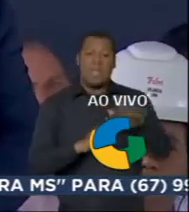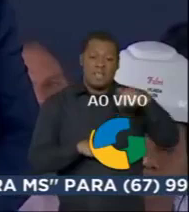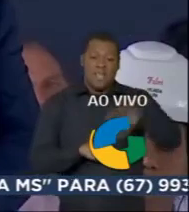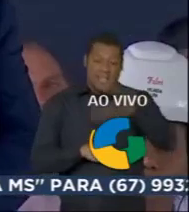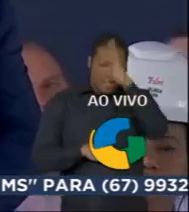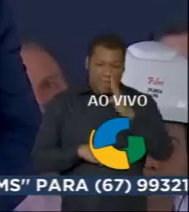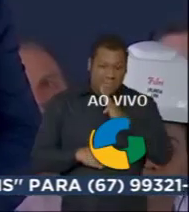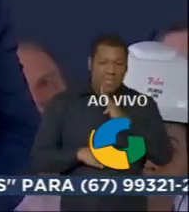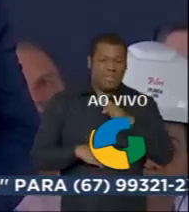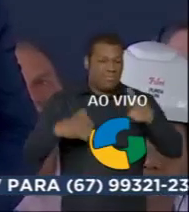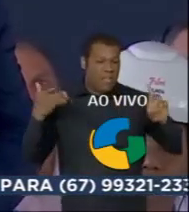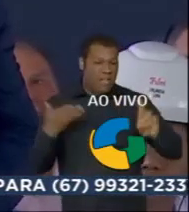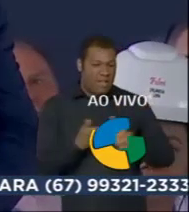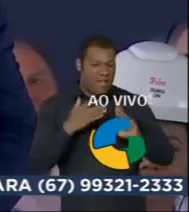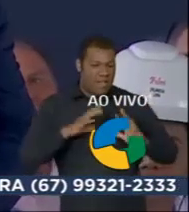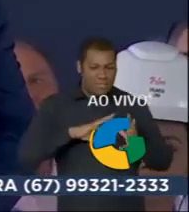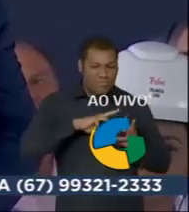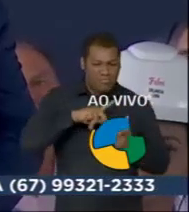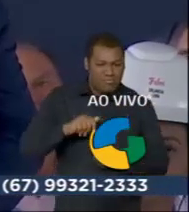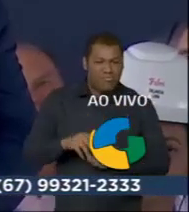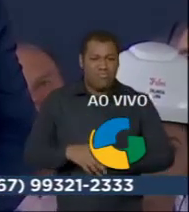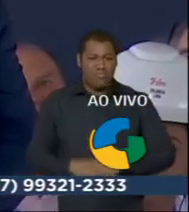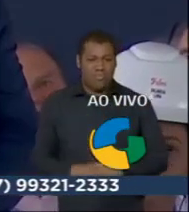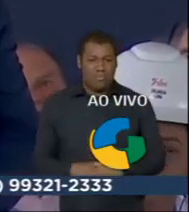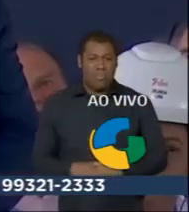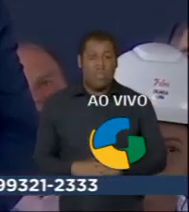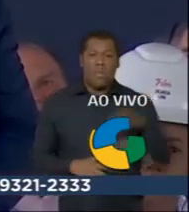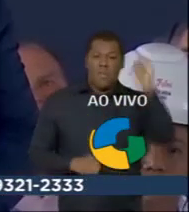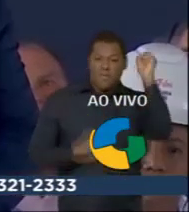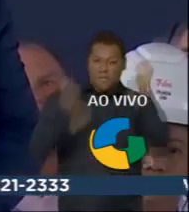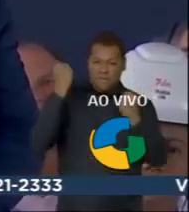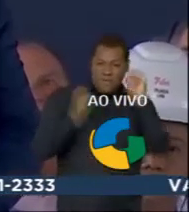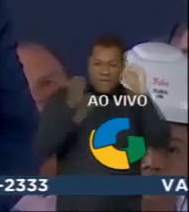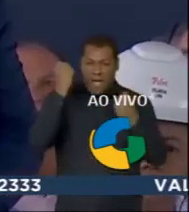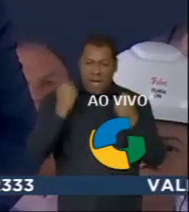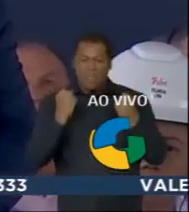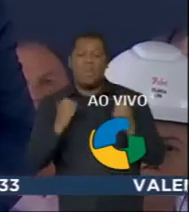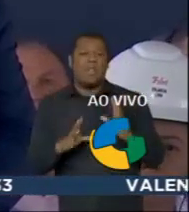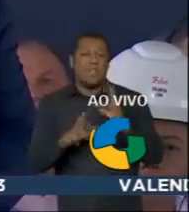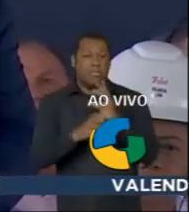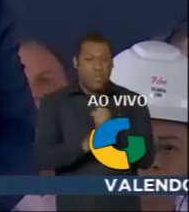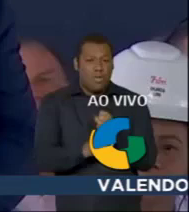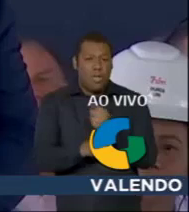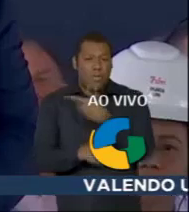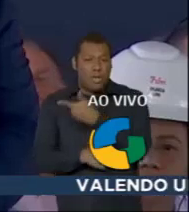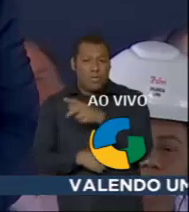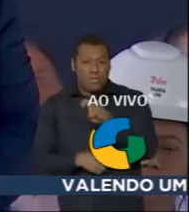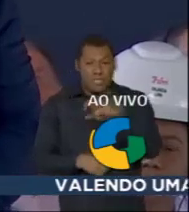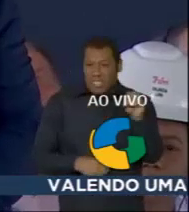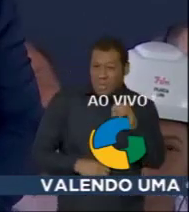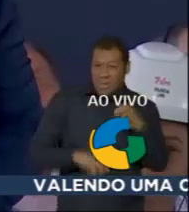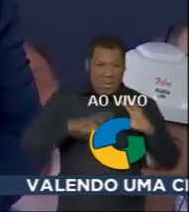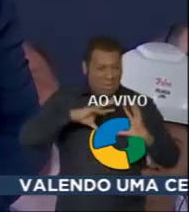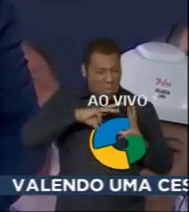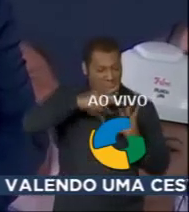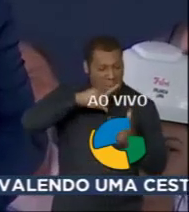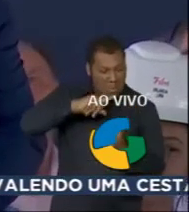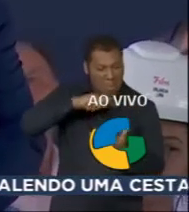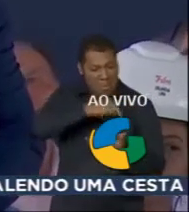10 bilhões na balança comercial. Eles estão realizando um discurso neste momento, né? Trazendo ali